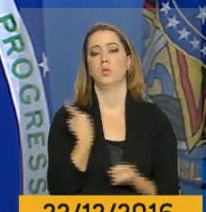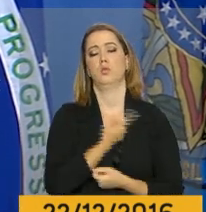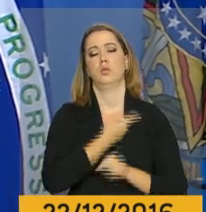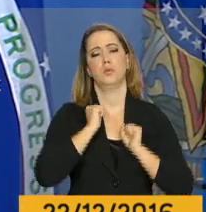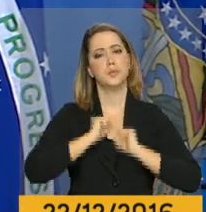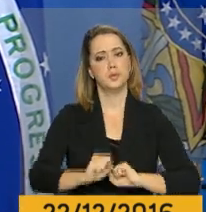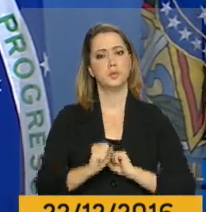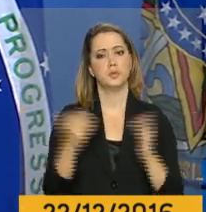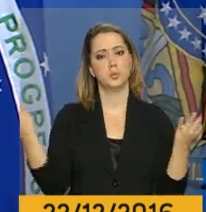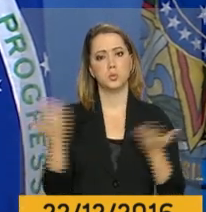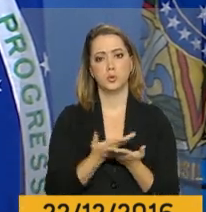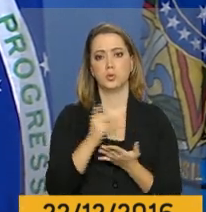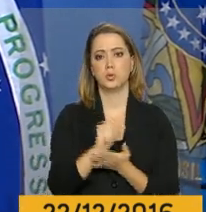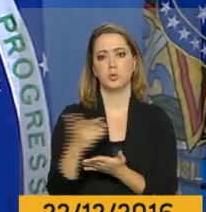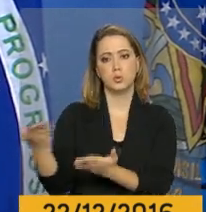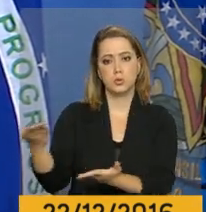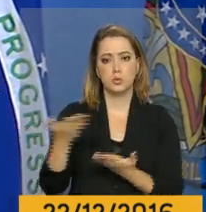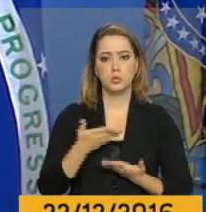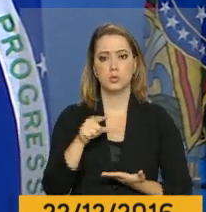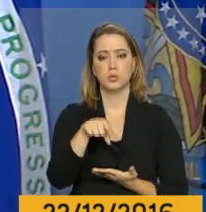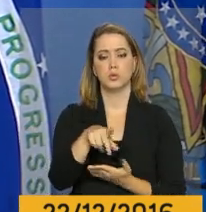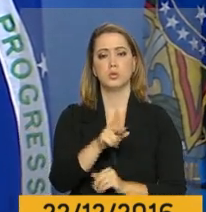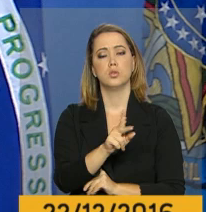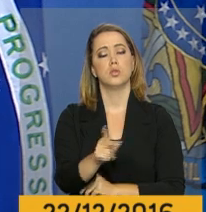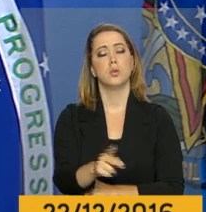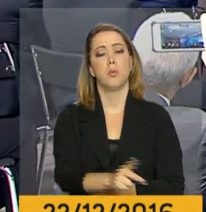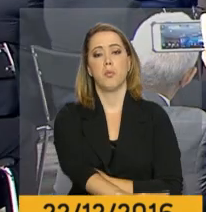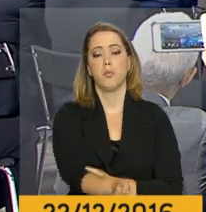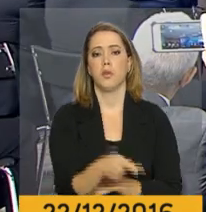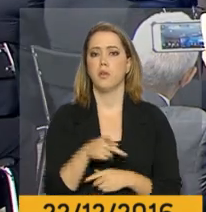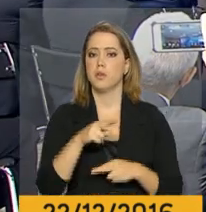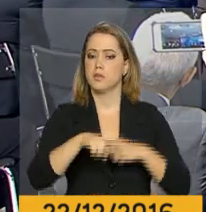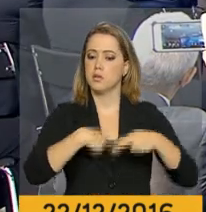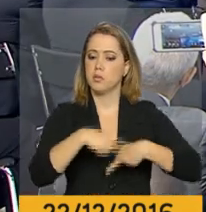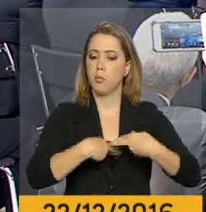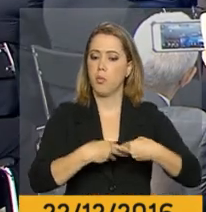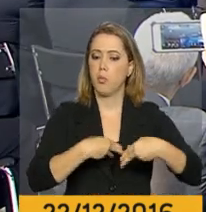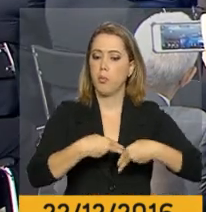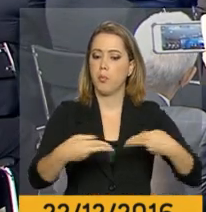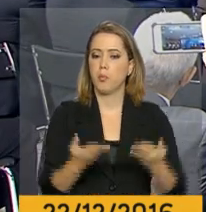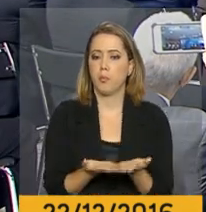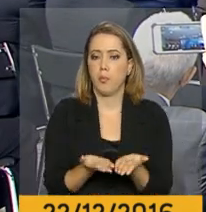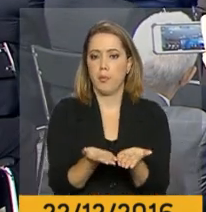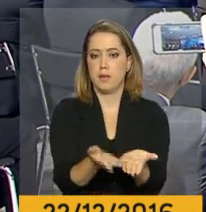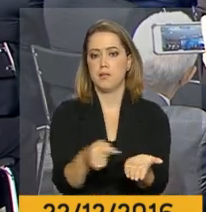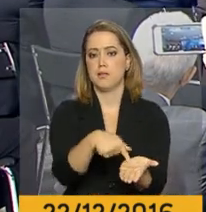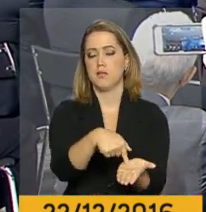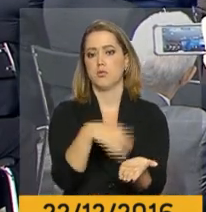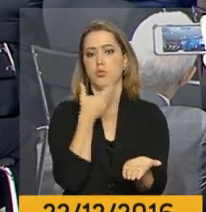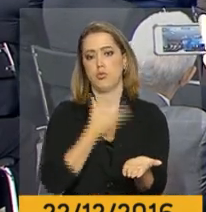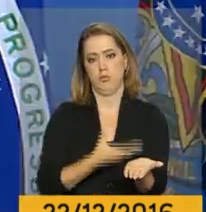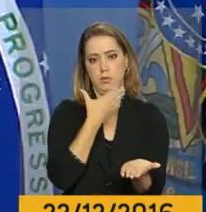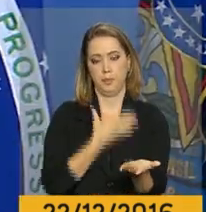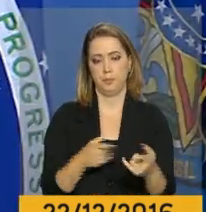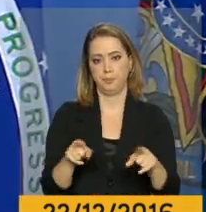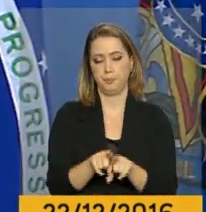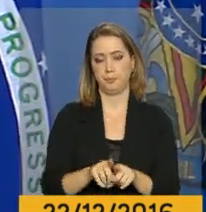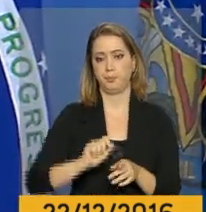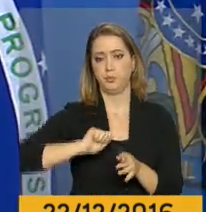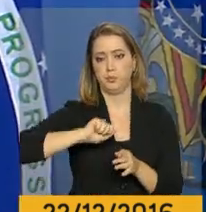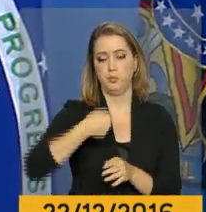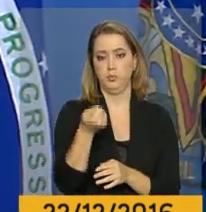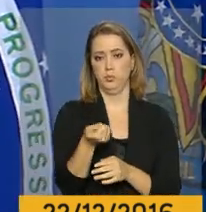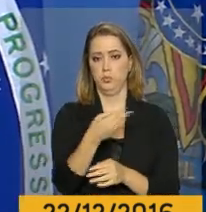dia, receber, como disse, esse presente de Natal. Eu acho que esta simbologia, Ronaldo, ministros,